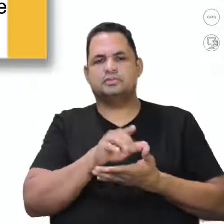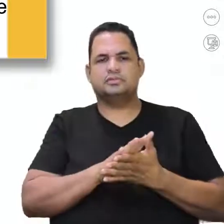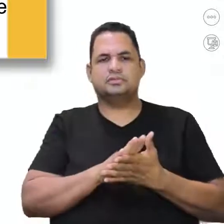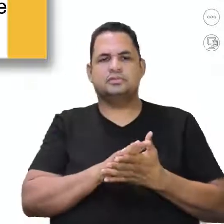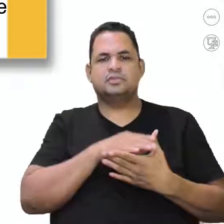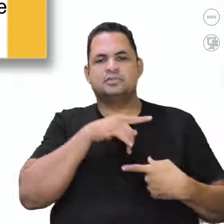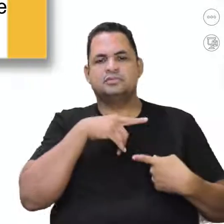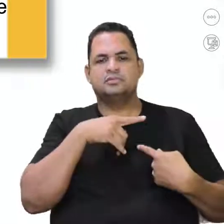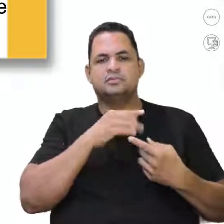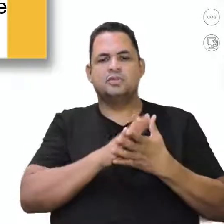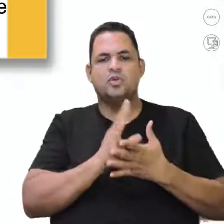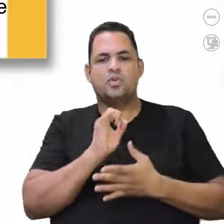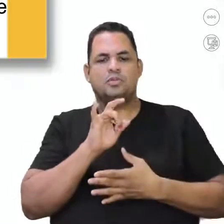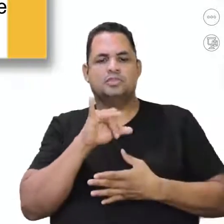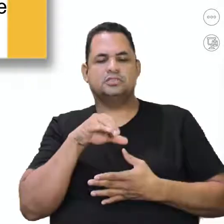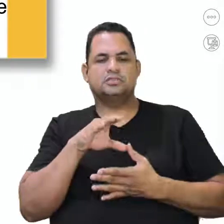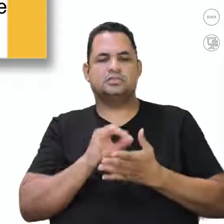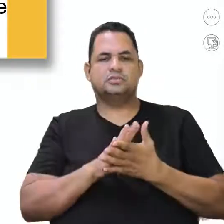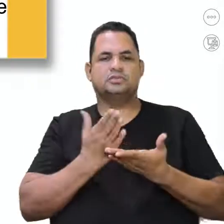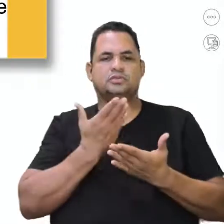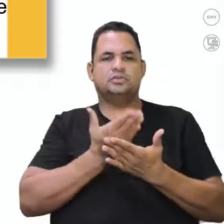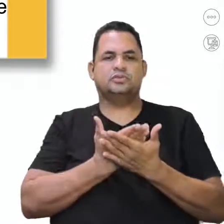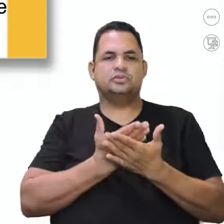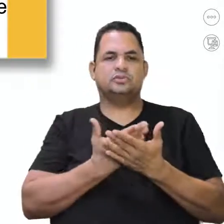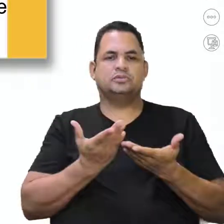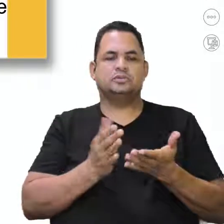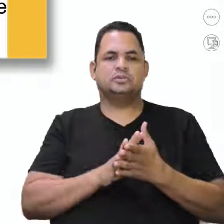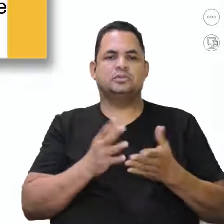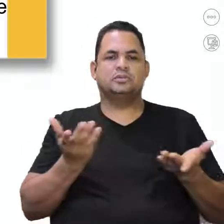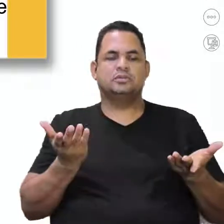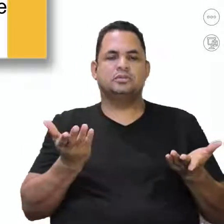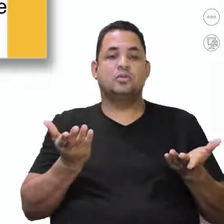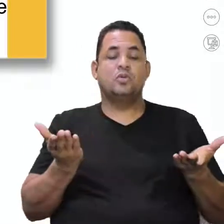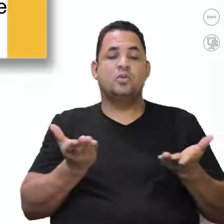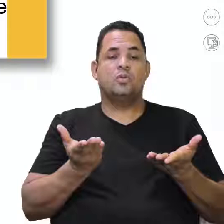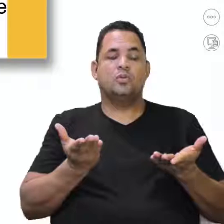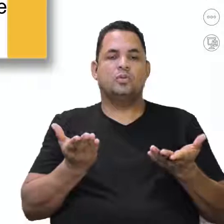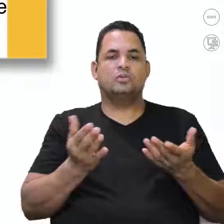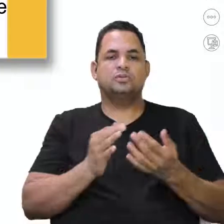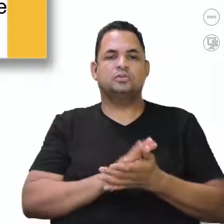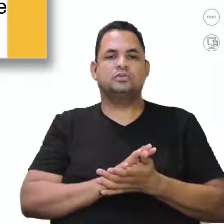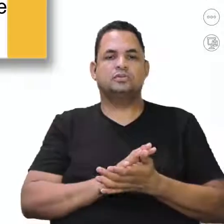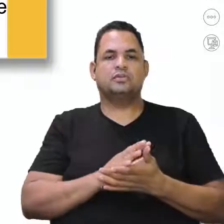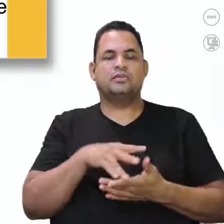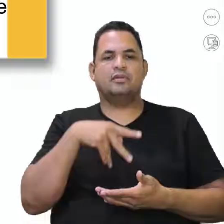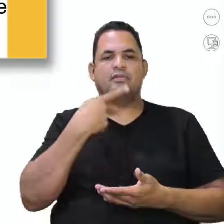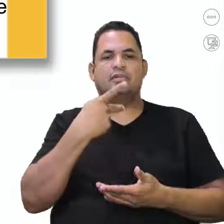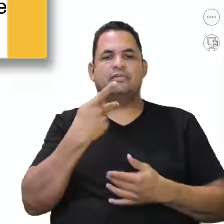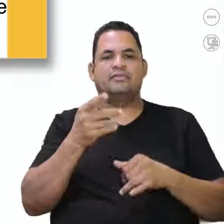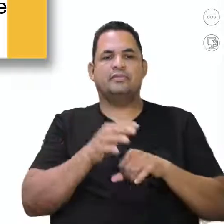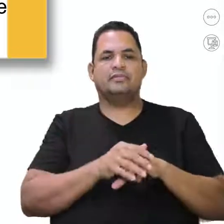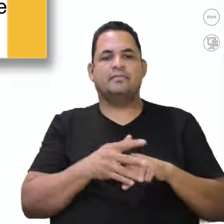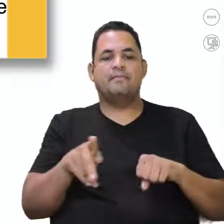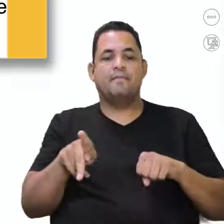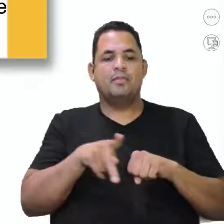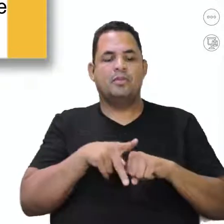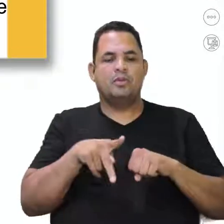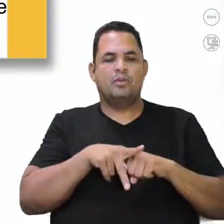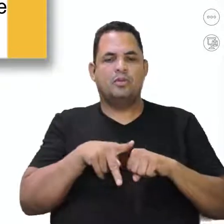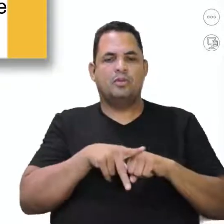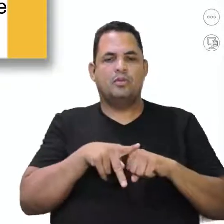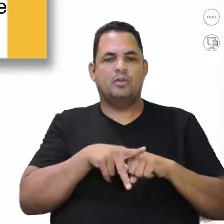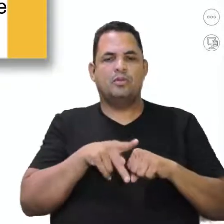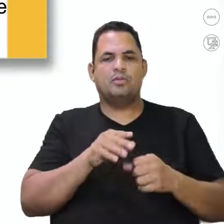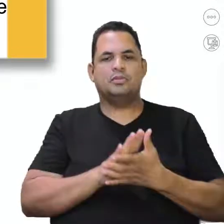o que? Objeto, um dos objetos do nosso estudo hoje. Afinal de contas, nós vamos falar sobre os indefinite